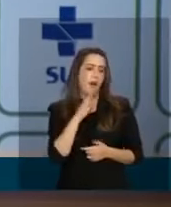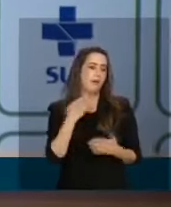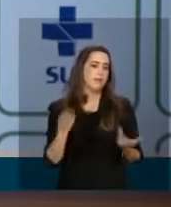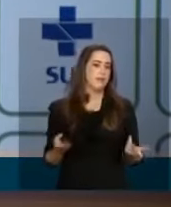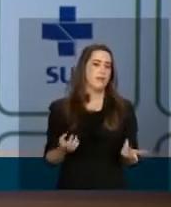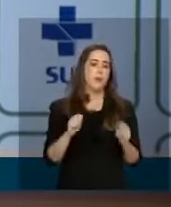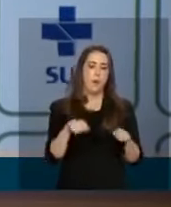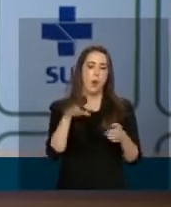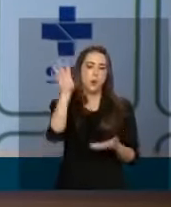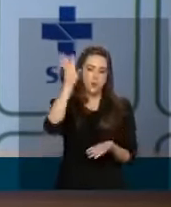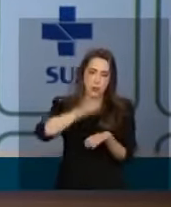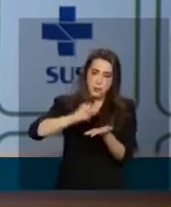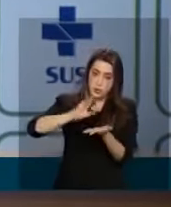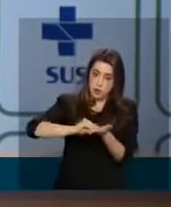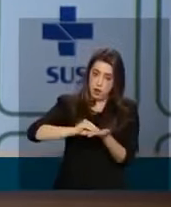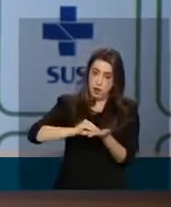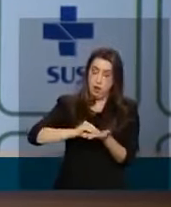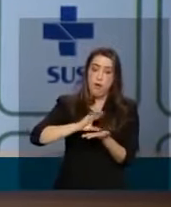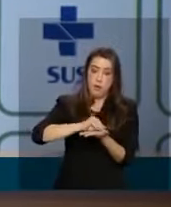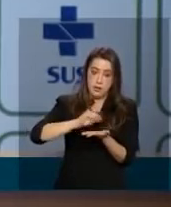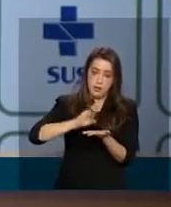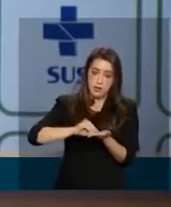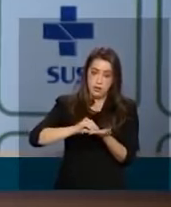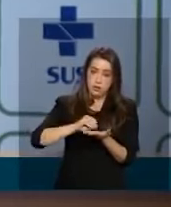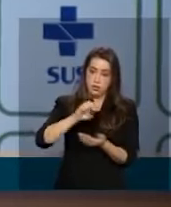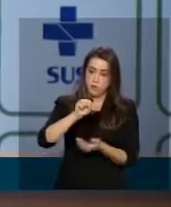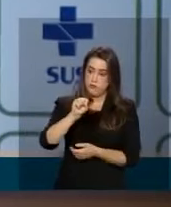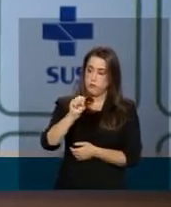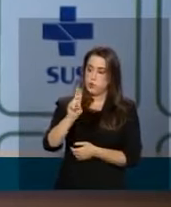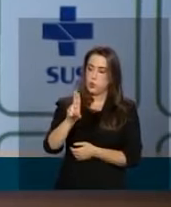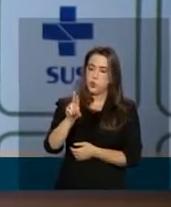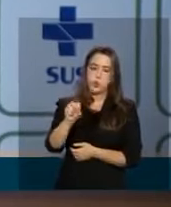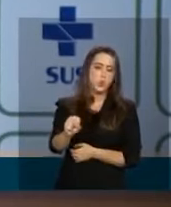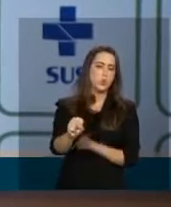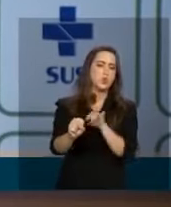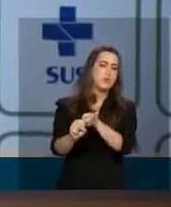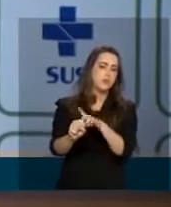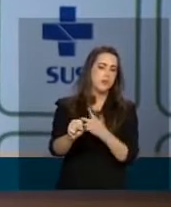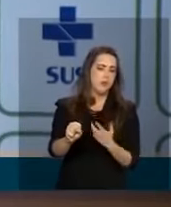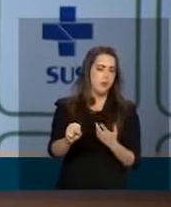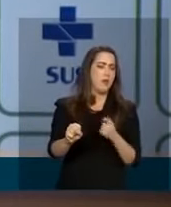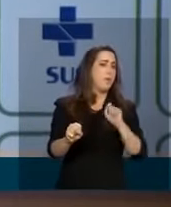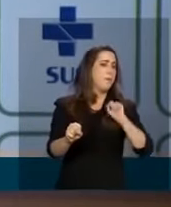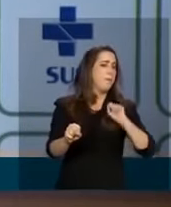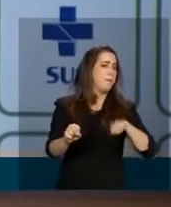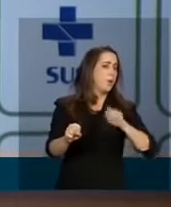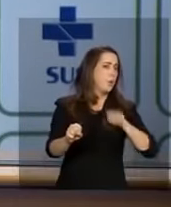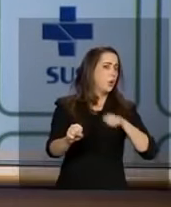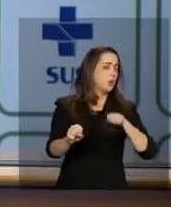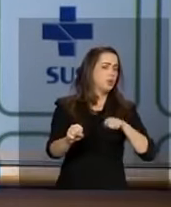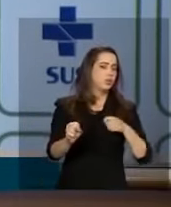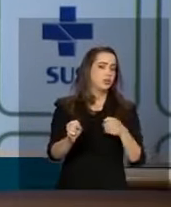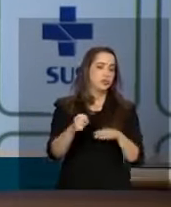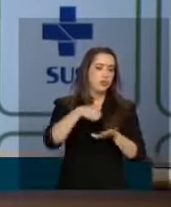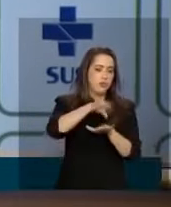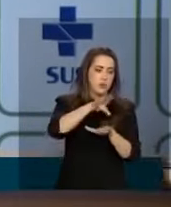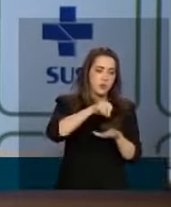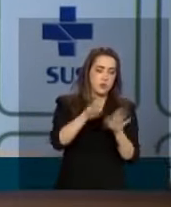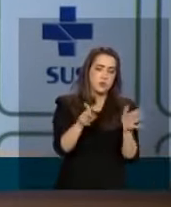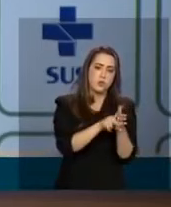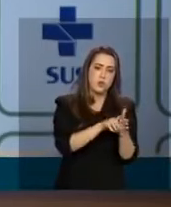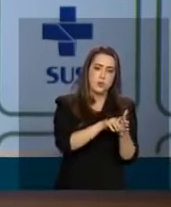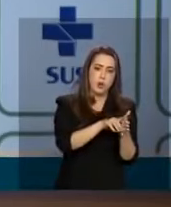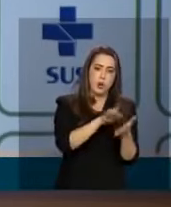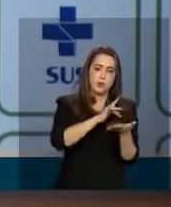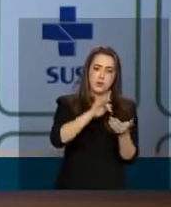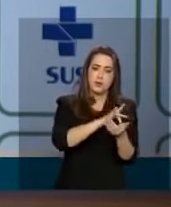pode baixar o aplicativo, se cadastrar e você ter informações no seu celular sobre